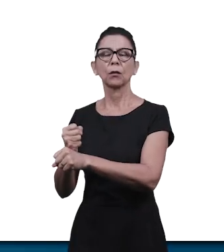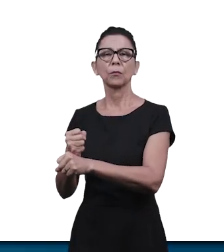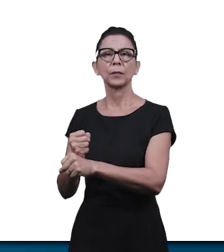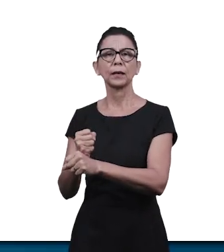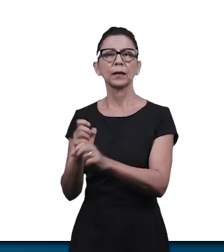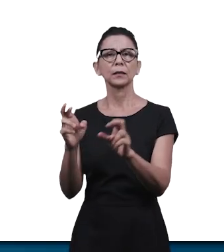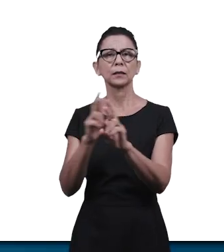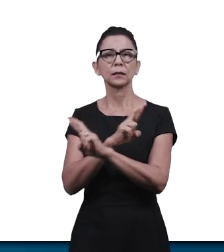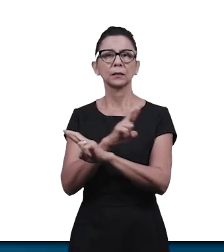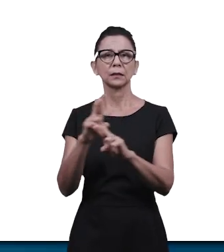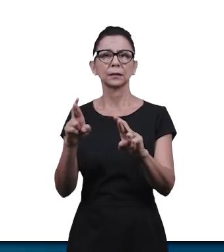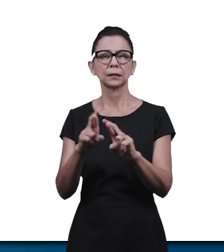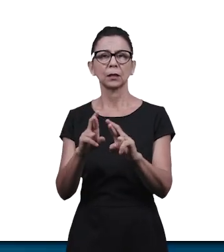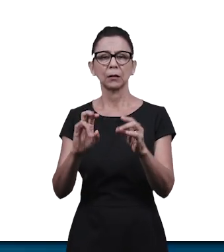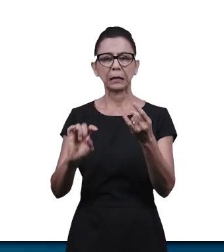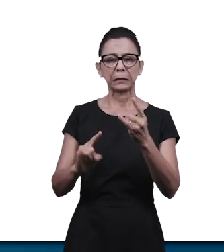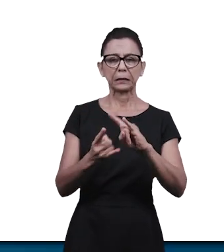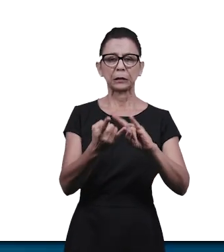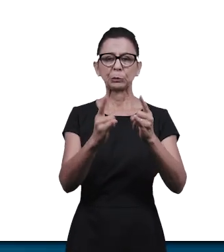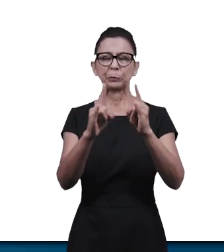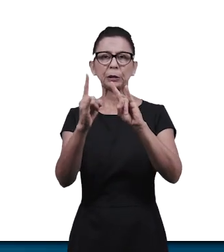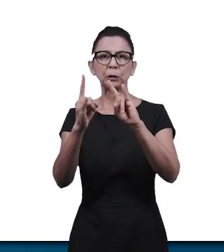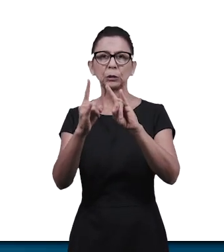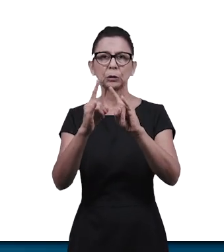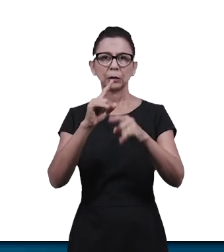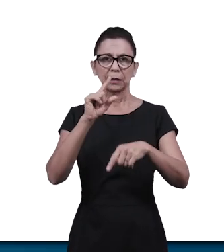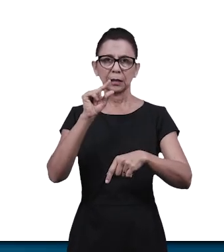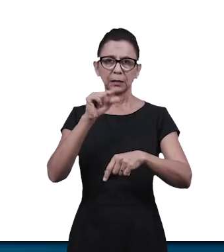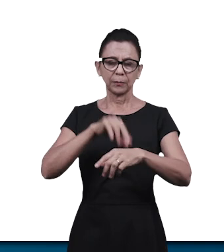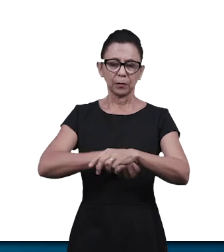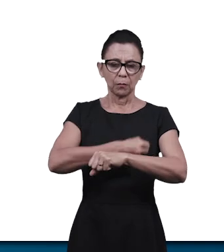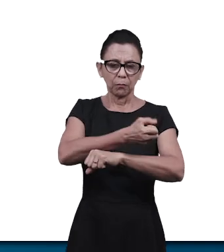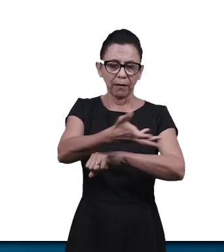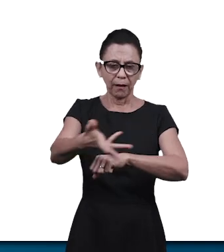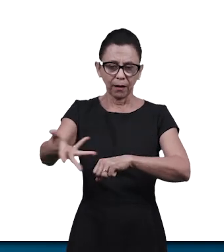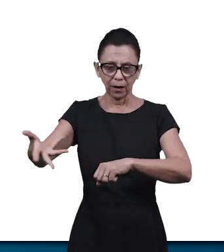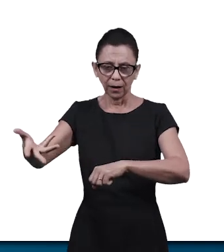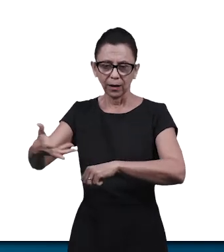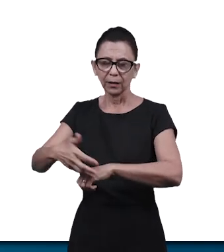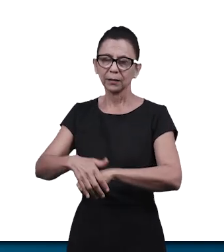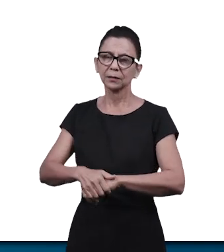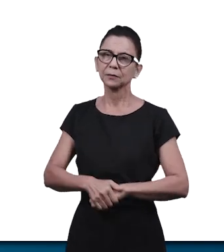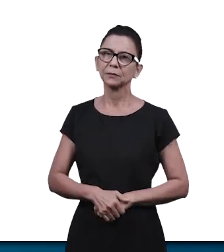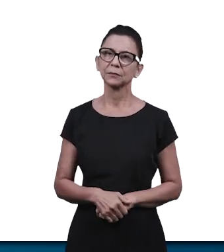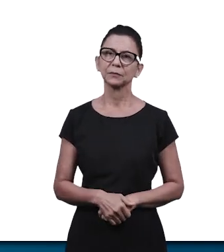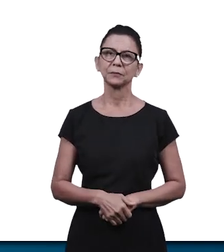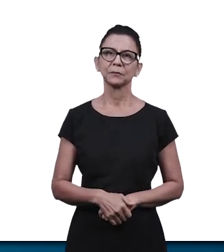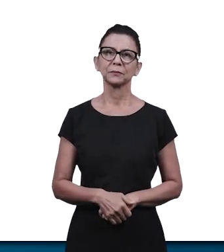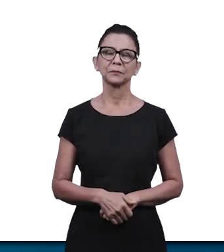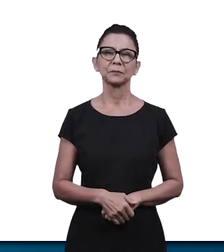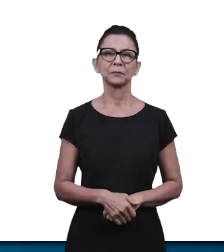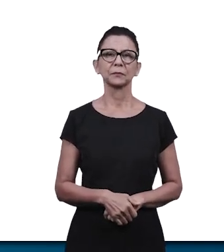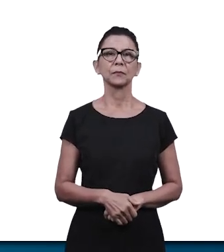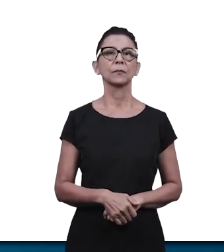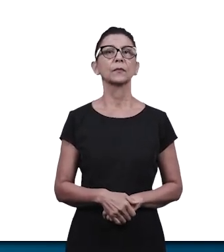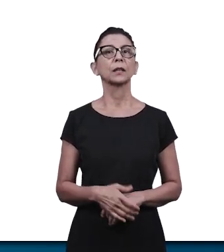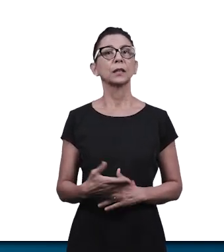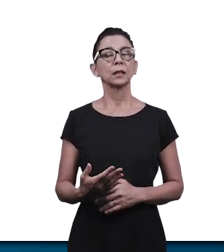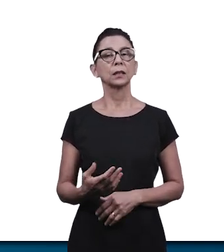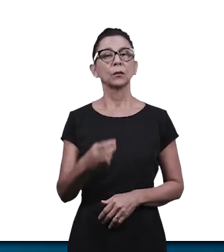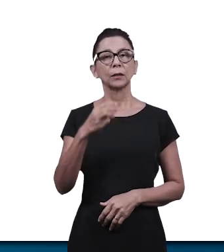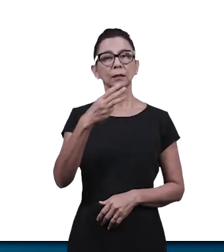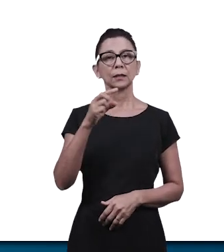àquela semeadura que foi lançada entre os espinhos. E a pergunta é a 3.3, que cita